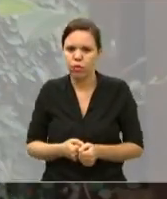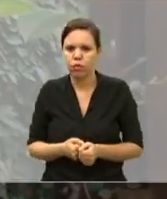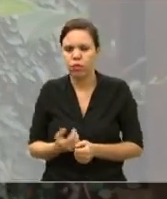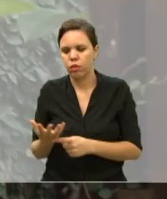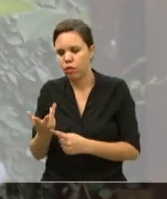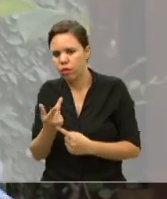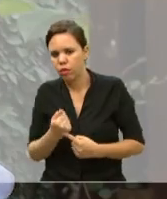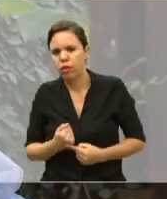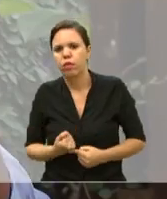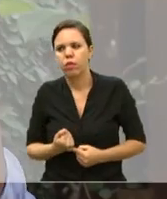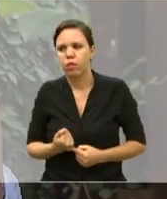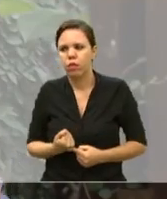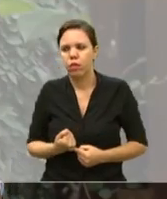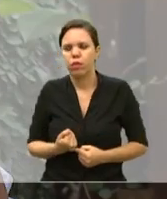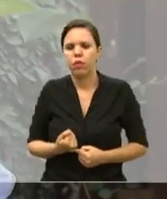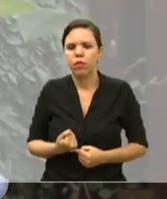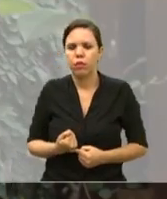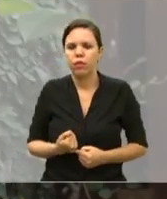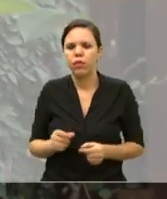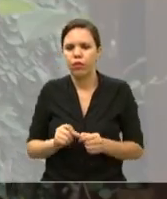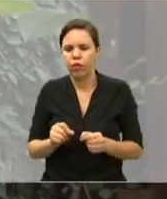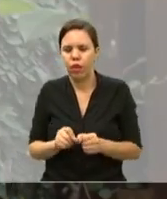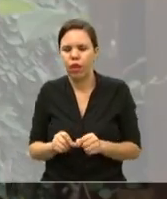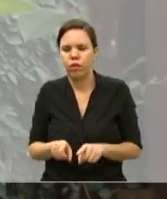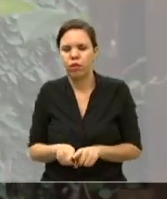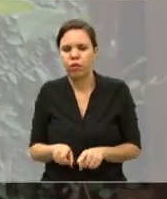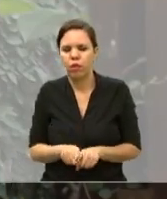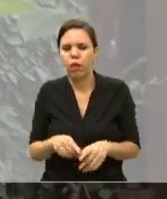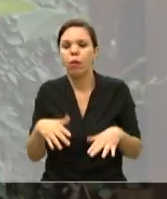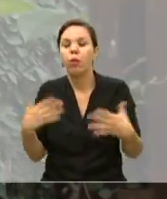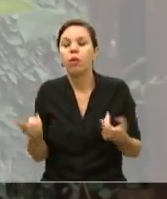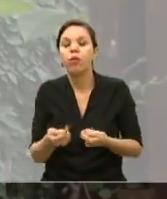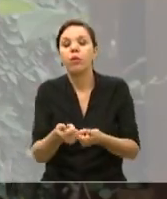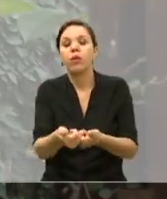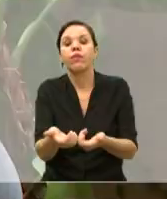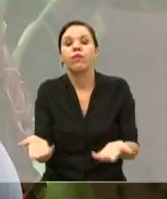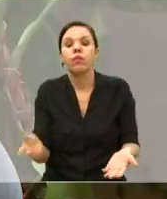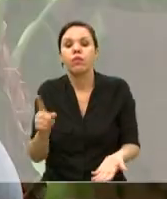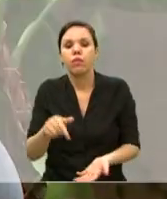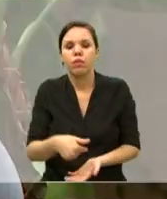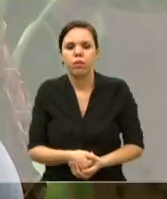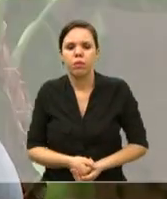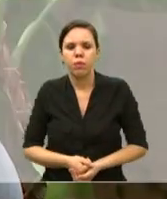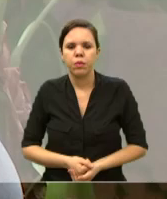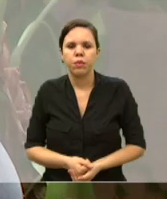de artes, artesanato, todos fazem. Quais são os benefícios disso?